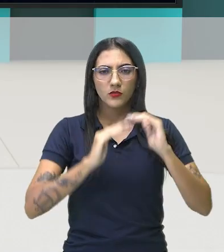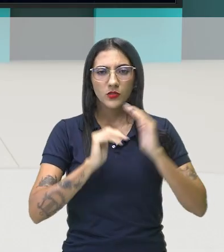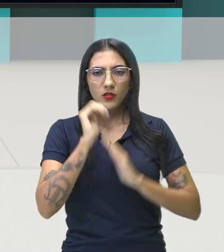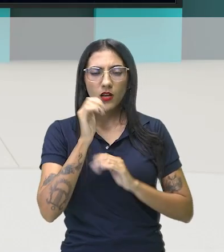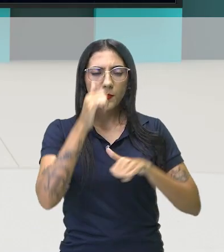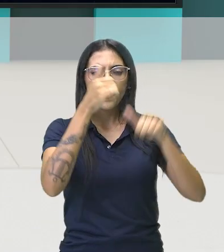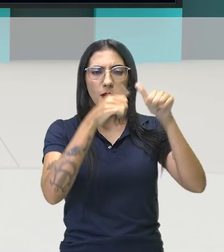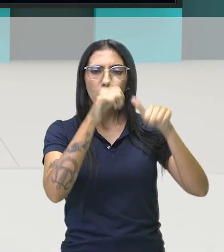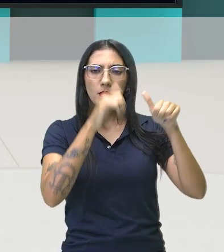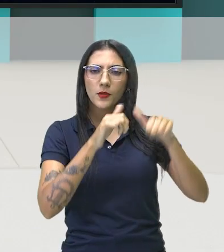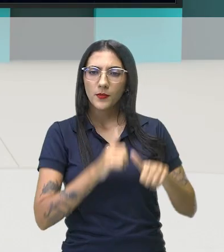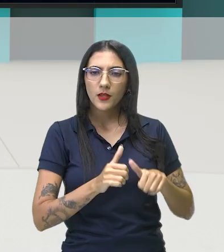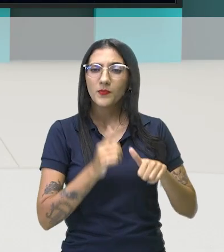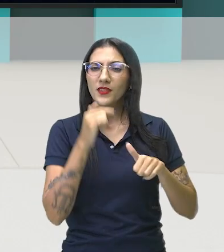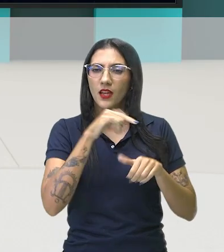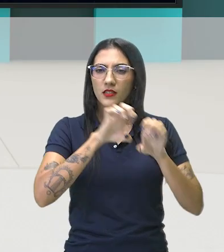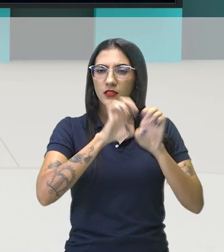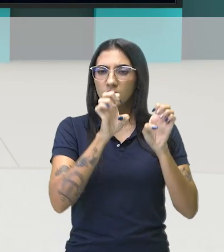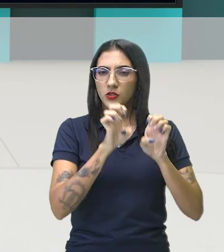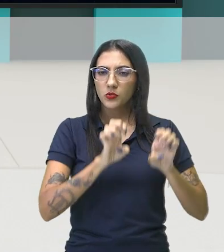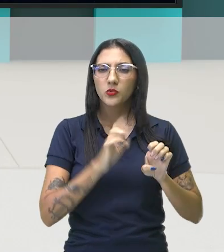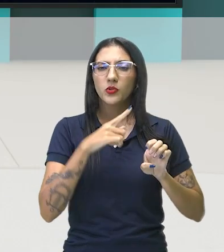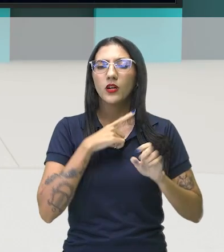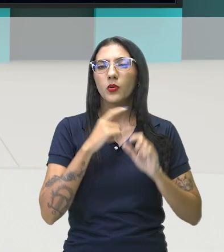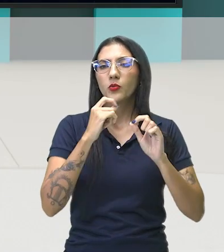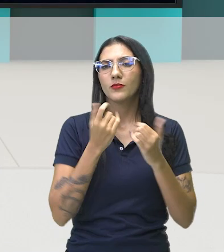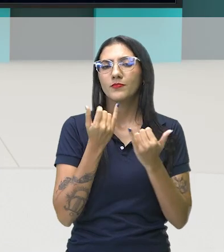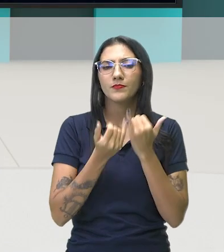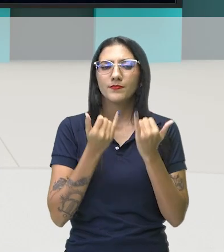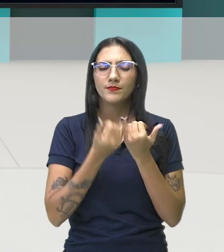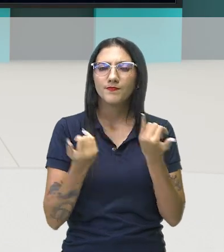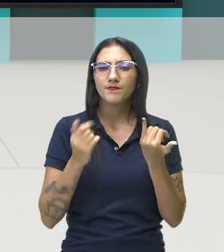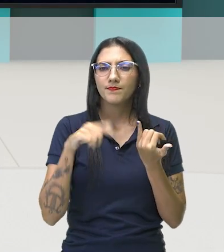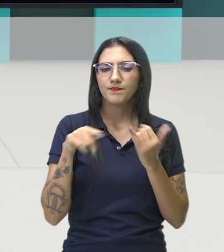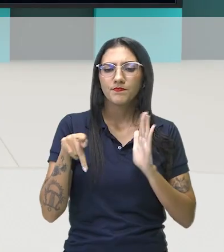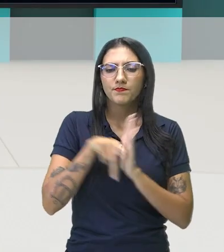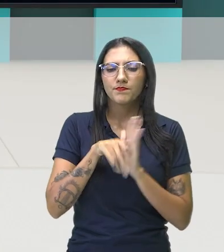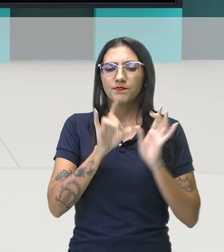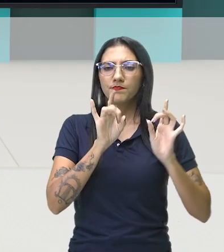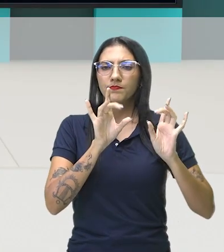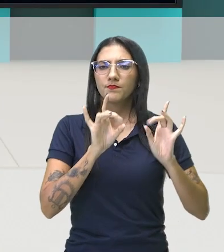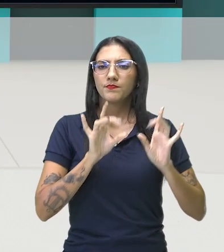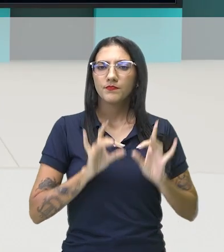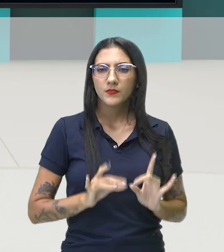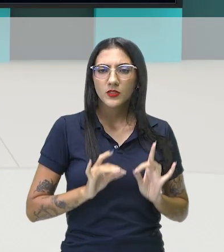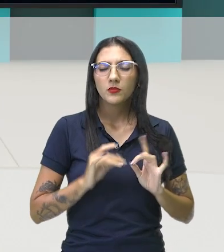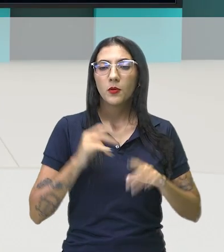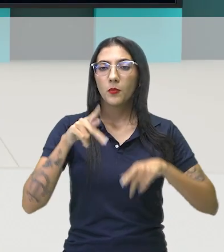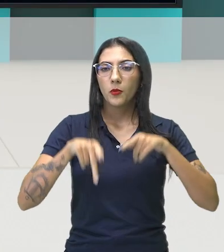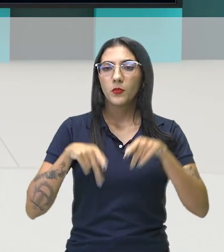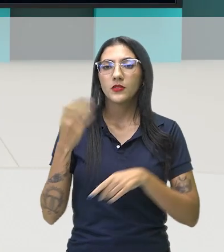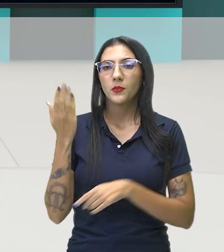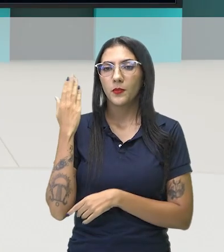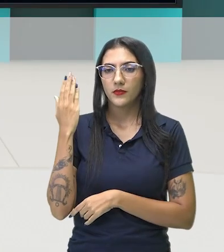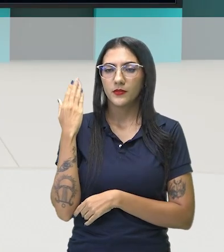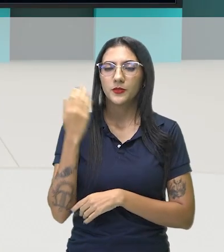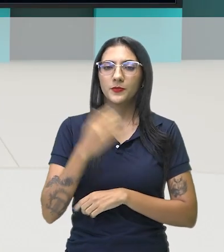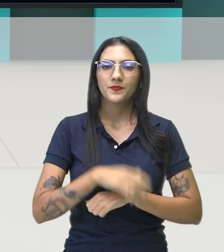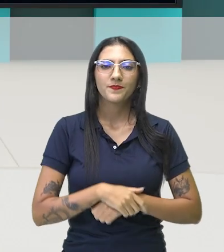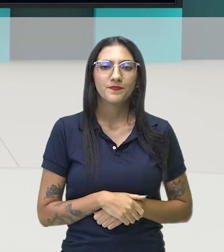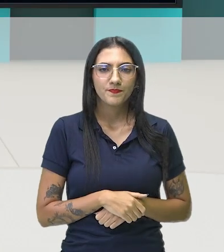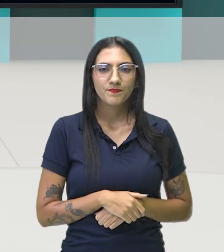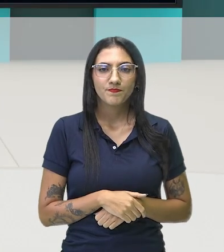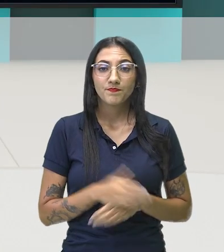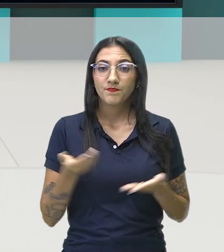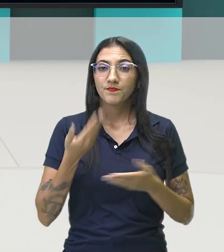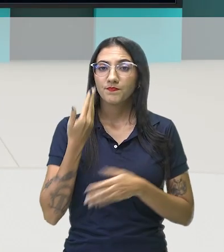estudiosos analisaram que essa escultura servia como um amuleto quando os primitivos iam caçar.